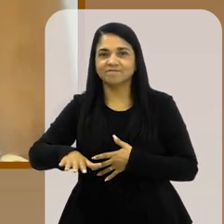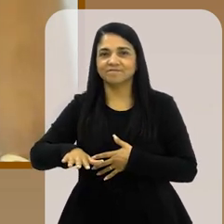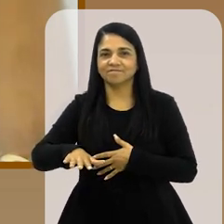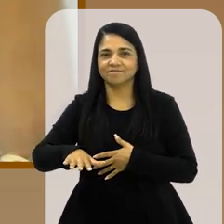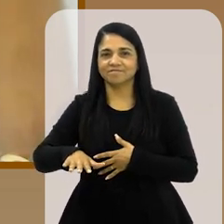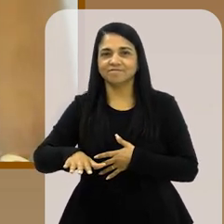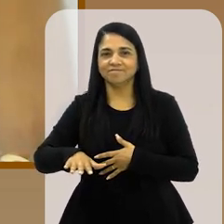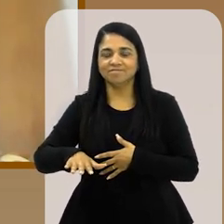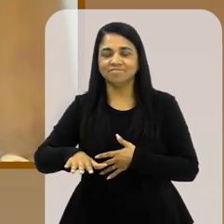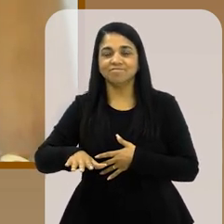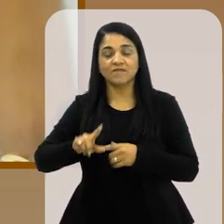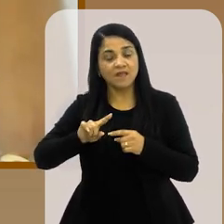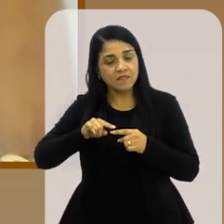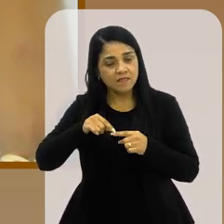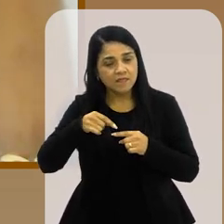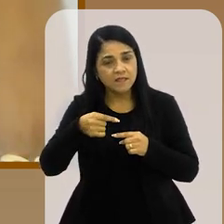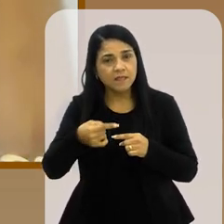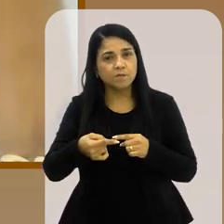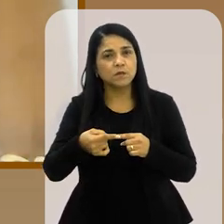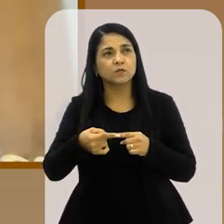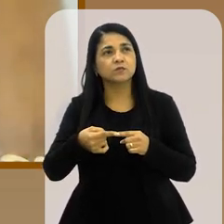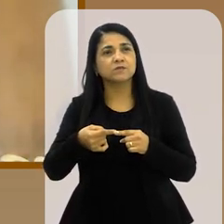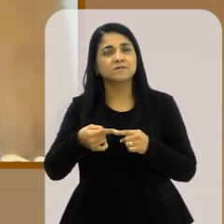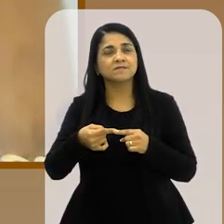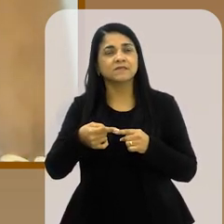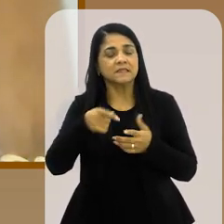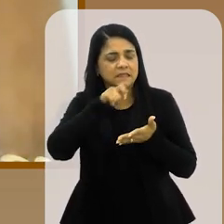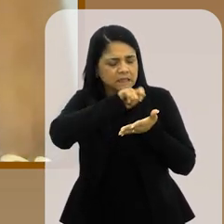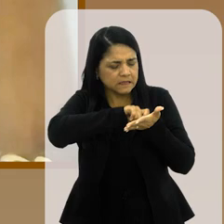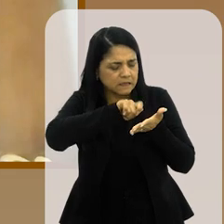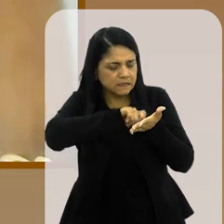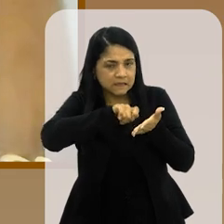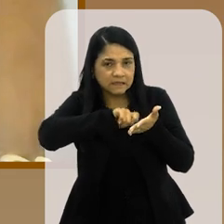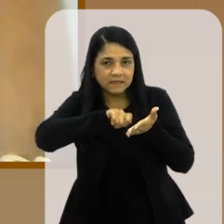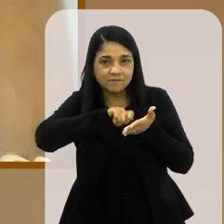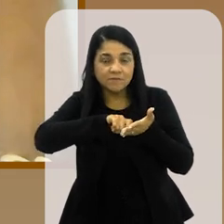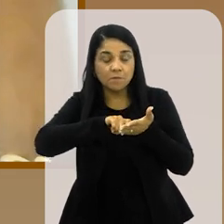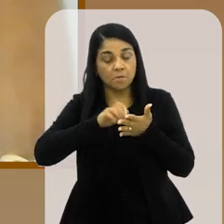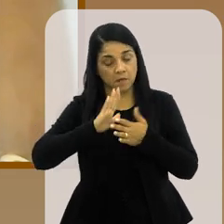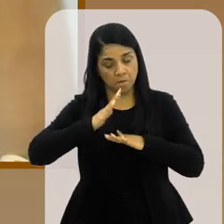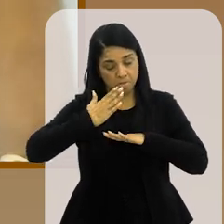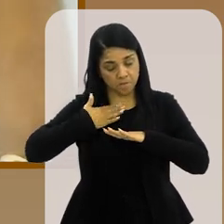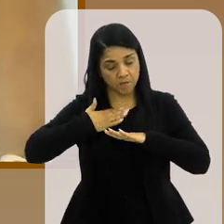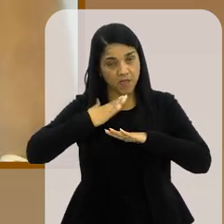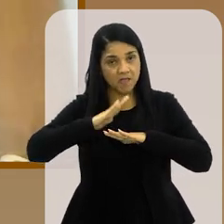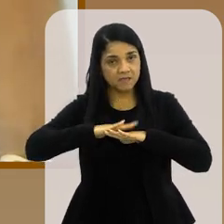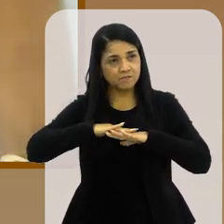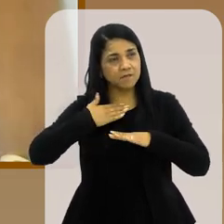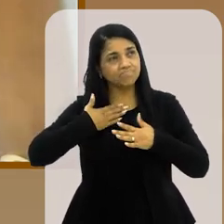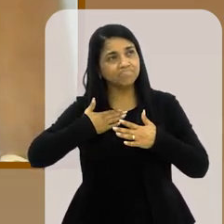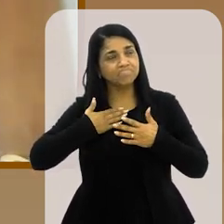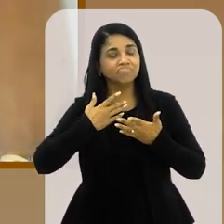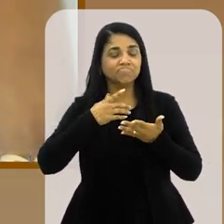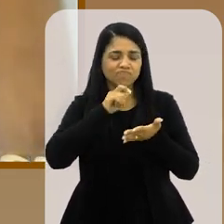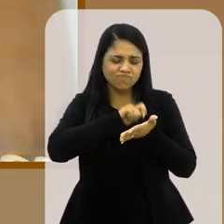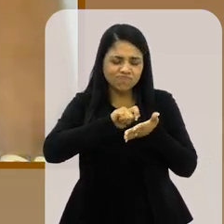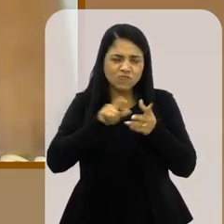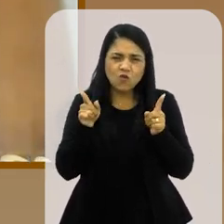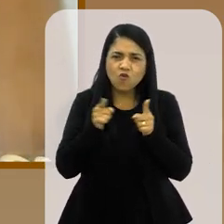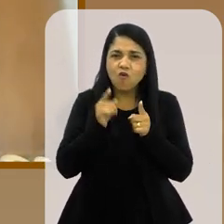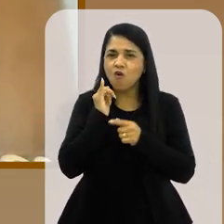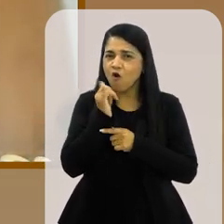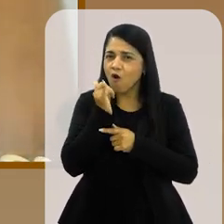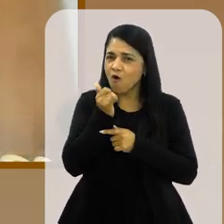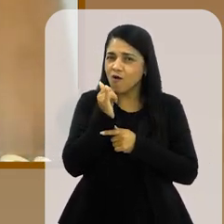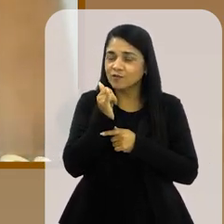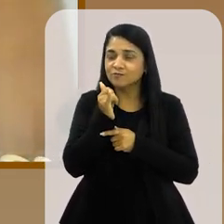e depois eu comecei a escrever para mim mesma. Primeiro eu escrevi contos bem curtos, depois eu escrevia